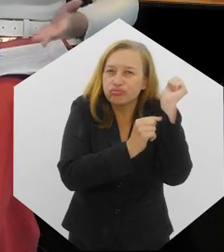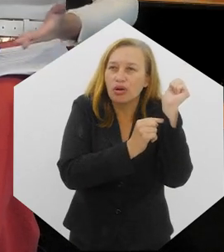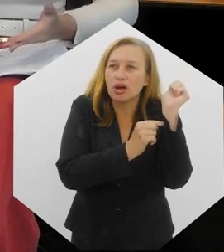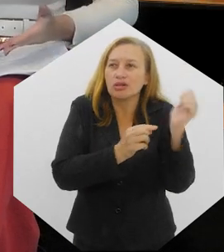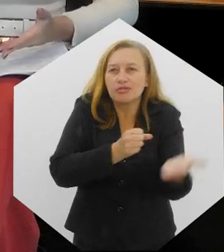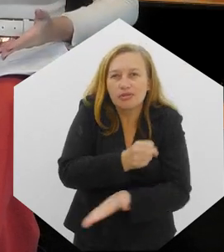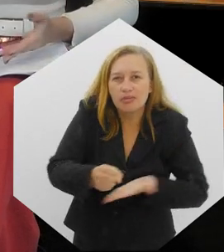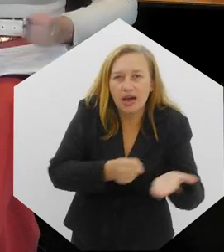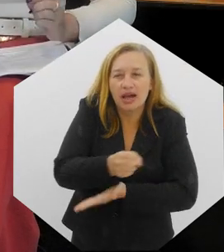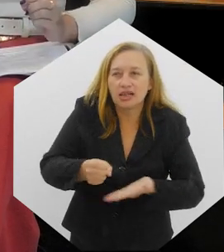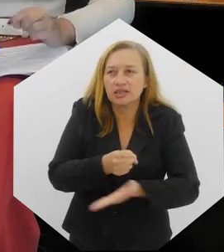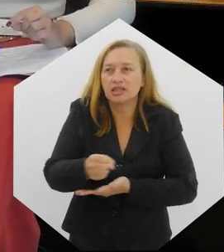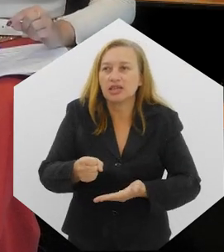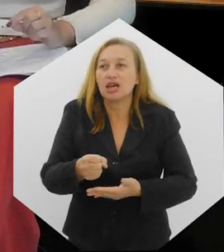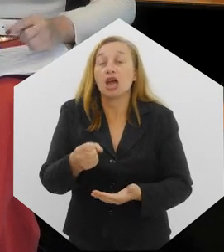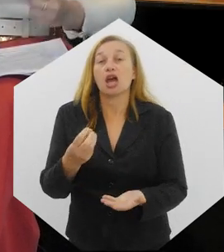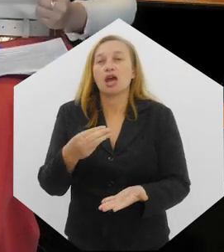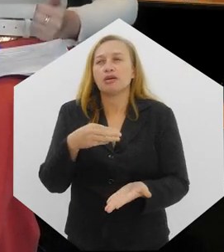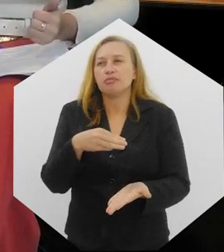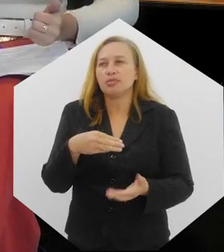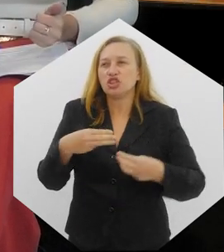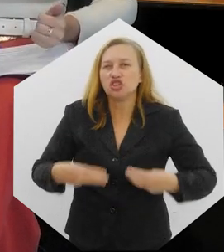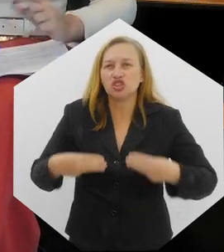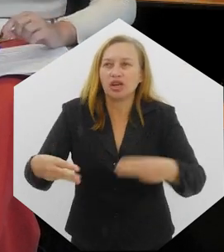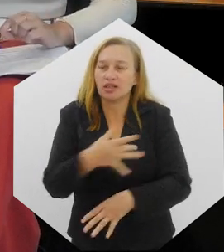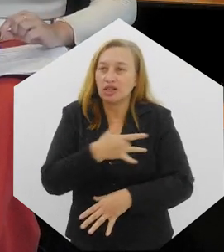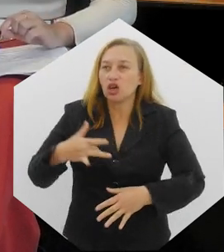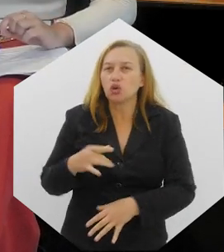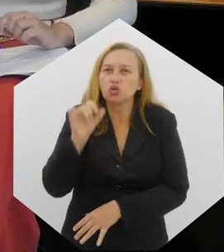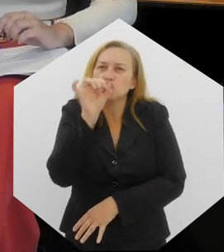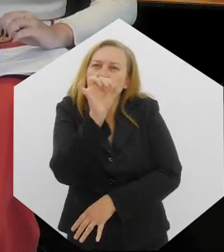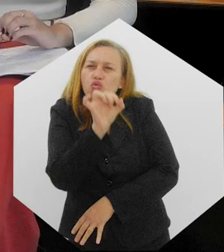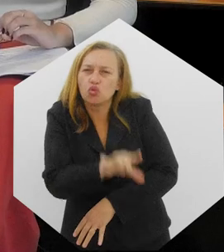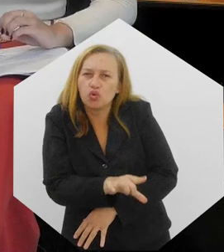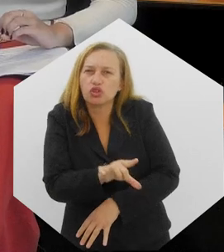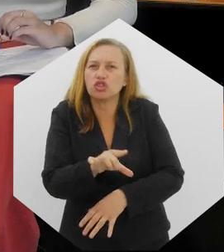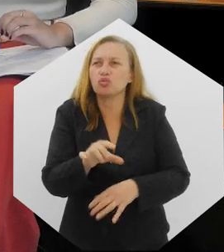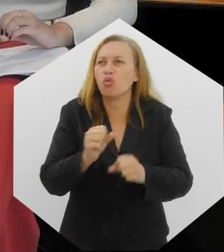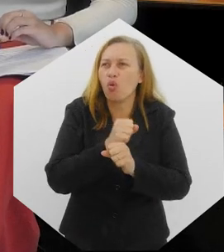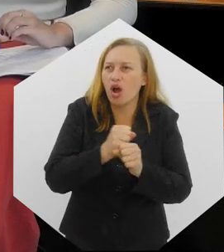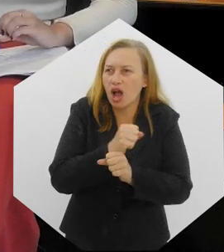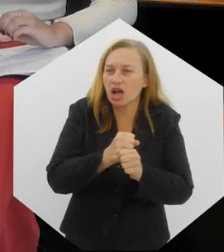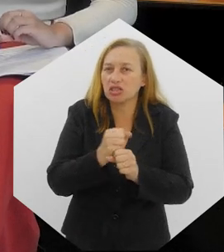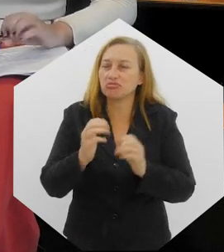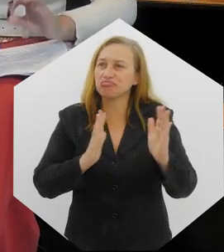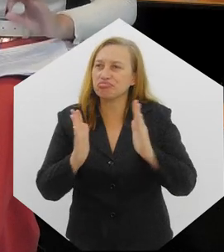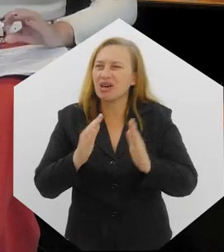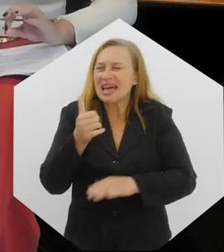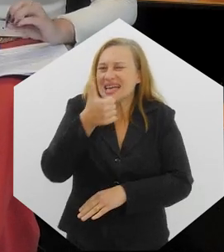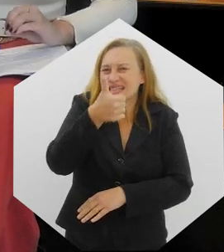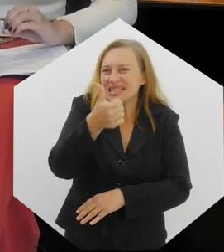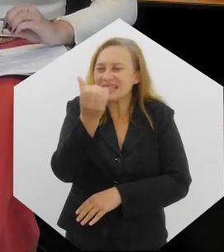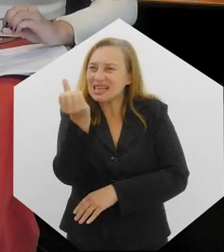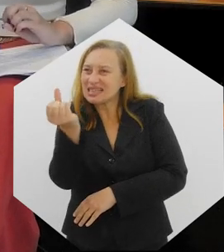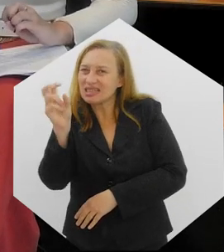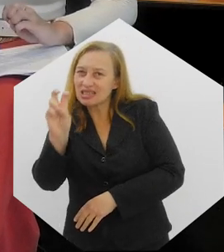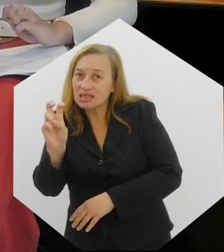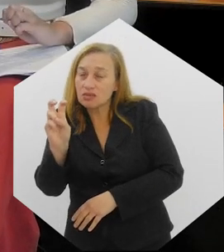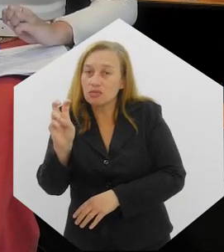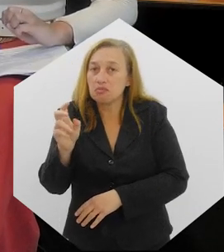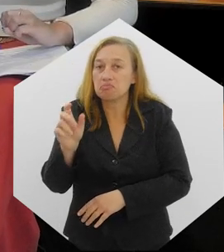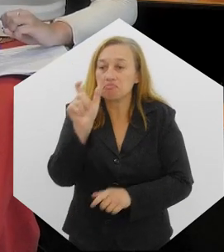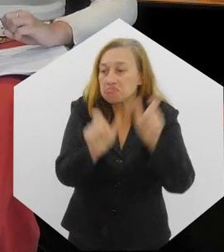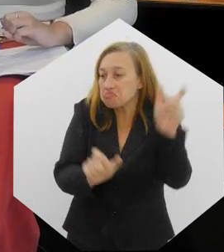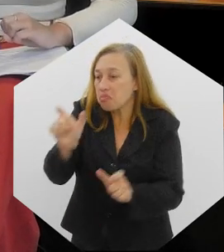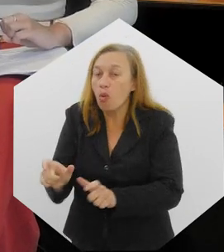e 2023, revela que no último ano, a média de internações pela doença superou a marca de 165